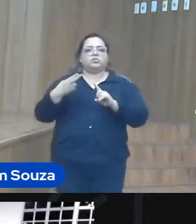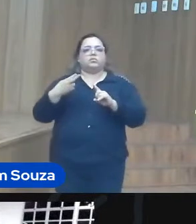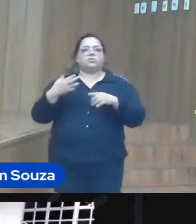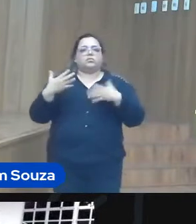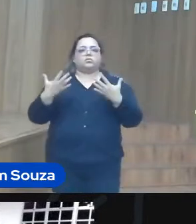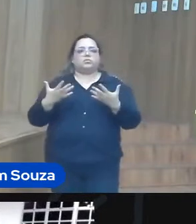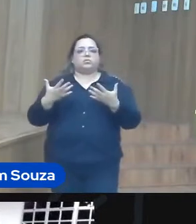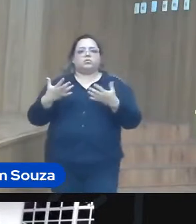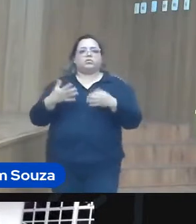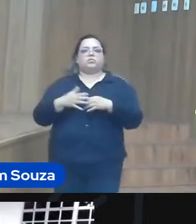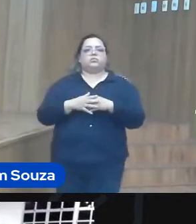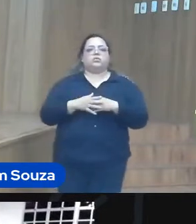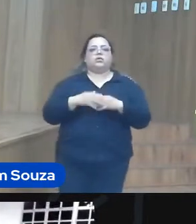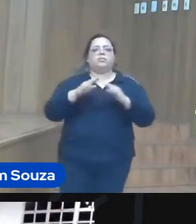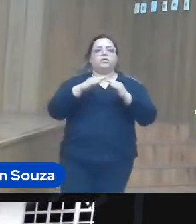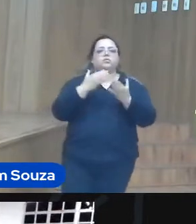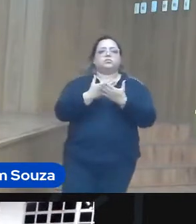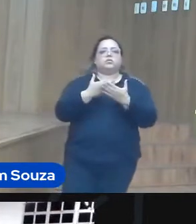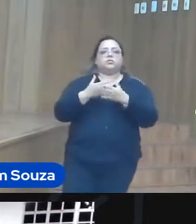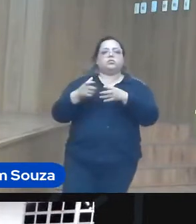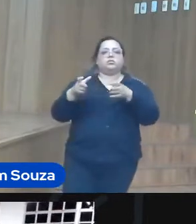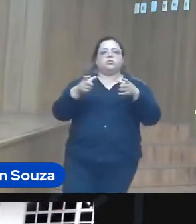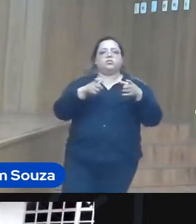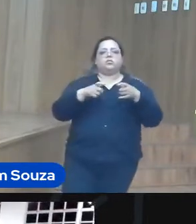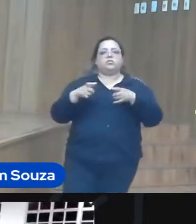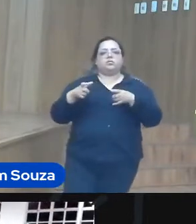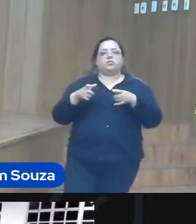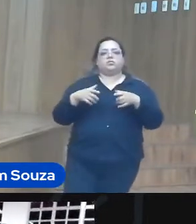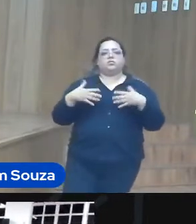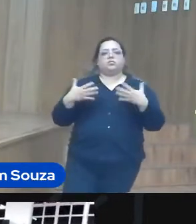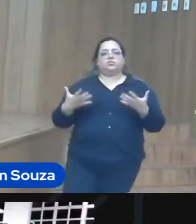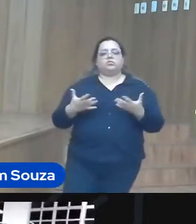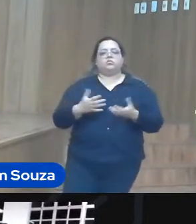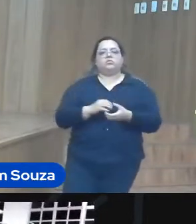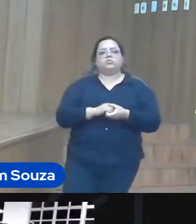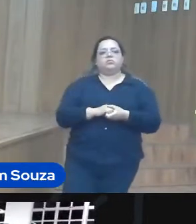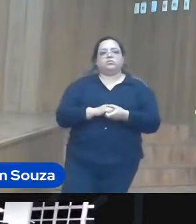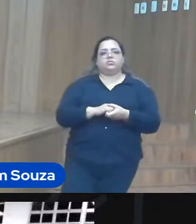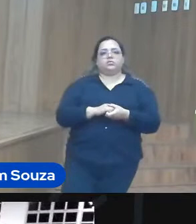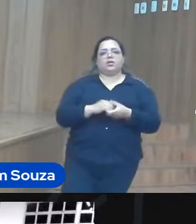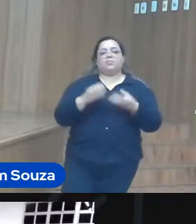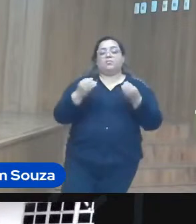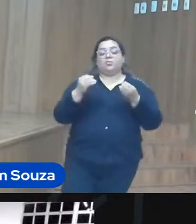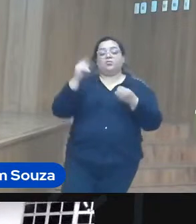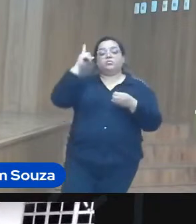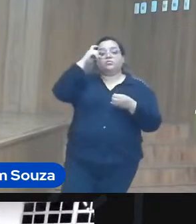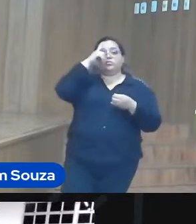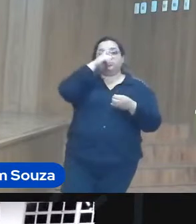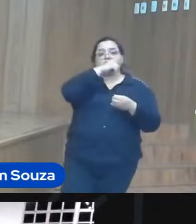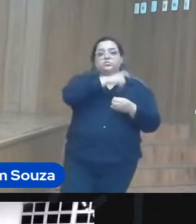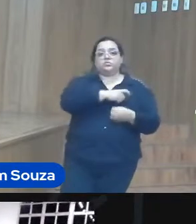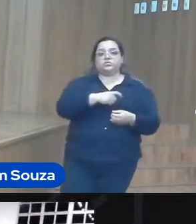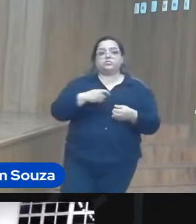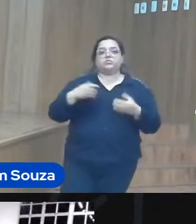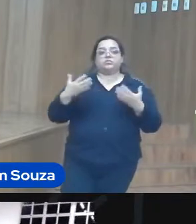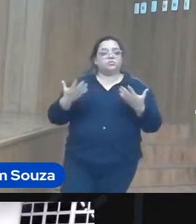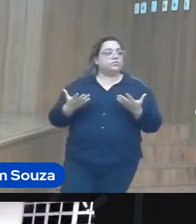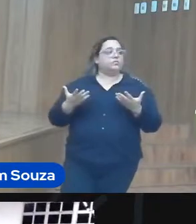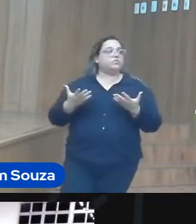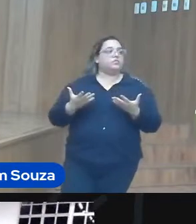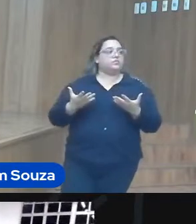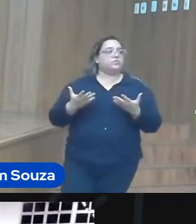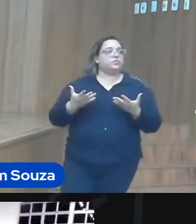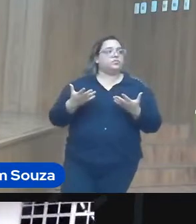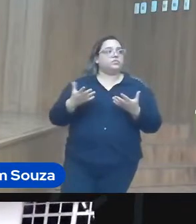na escola onde vai. Quer dizer, é muito complicado dentro em uma